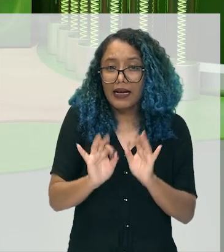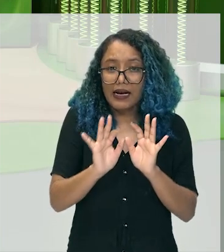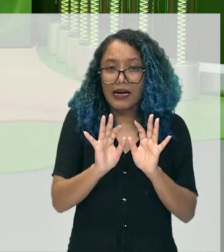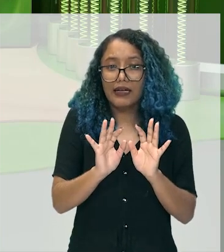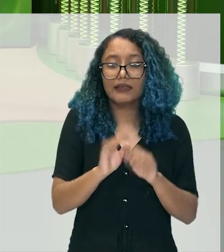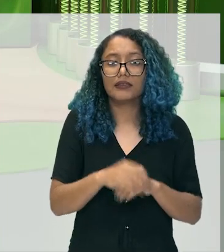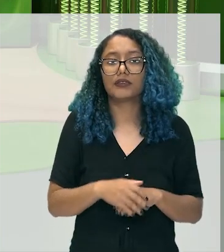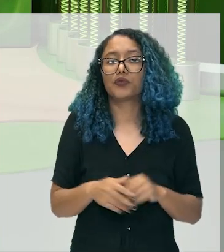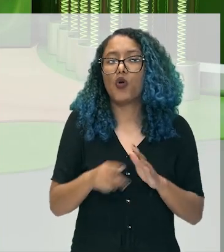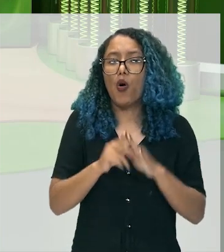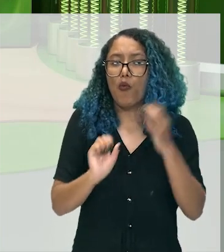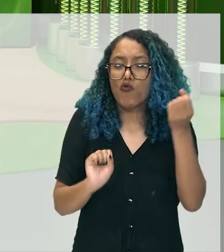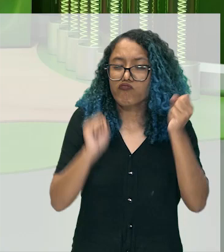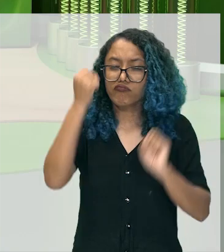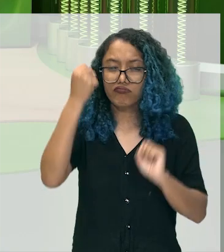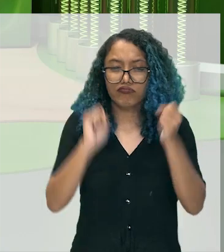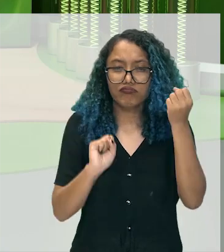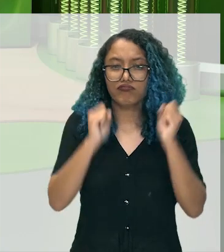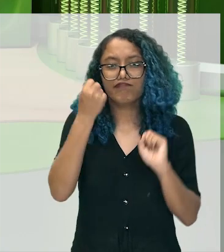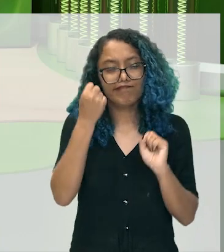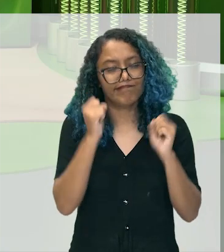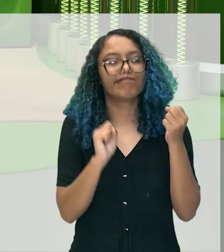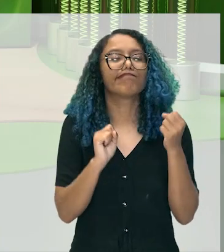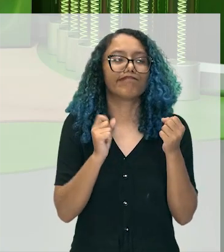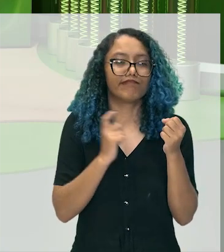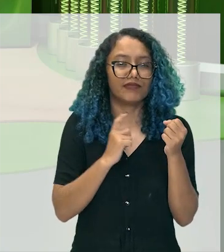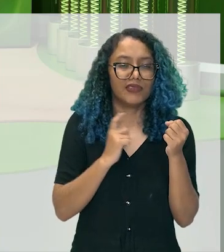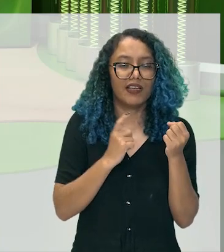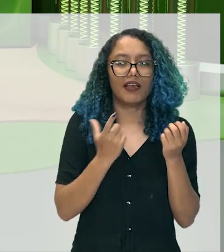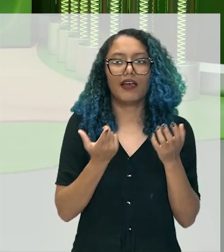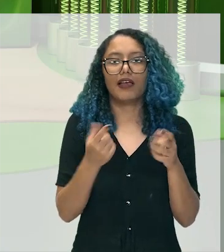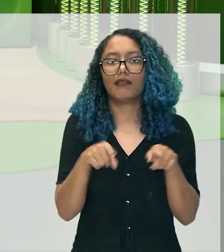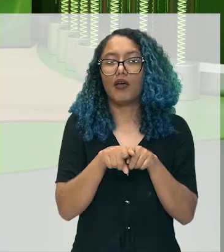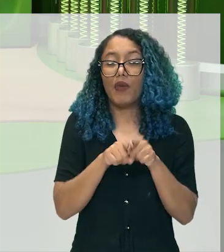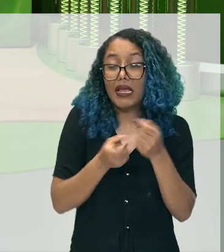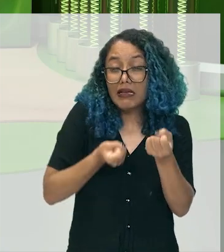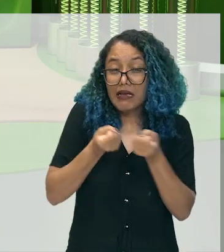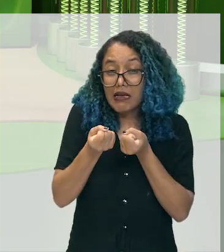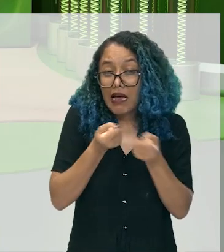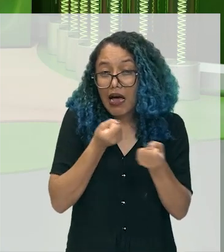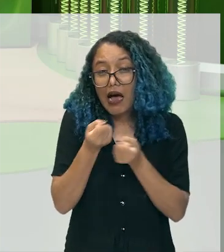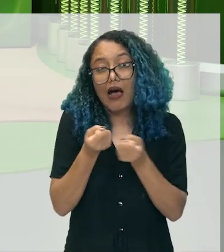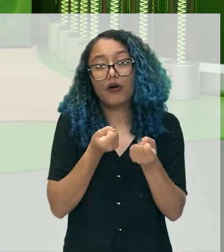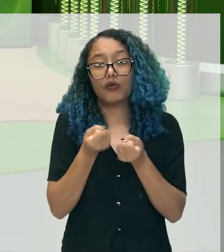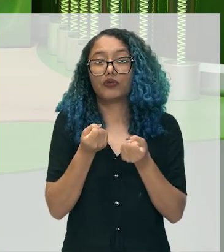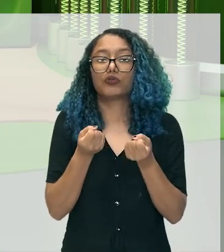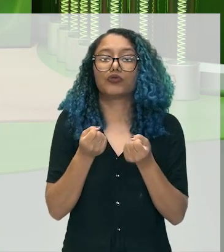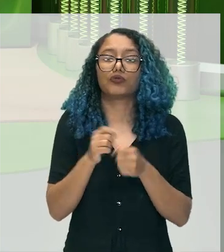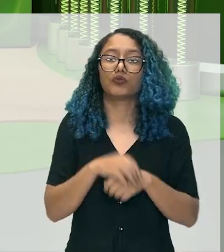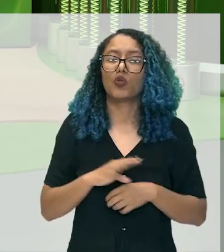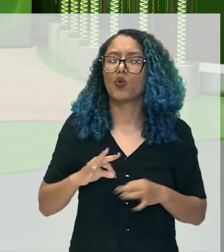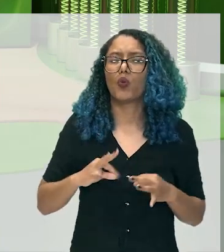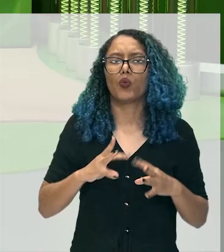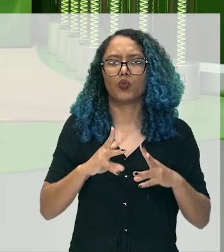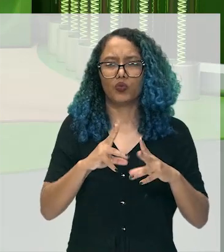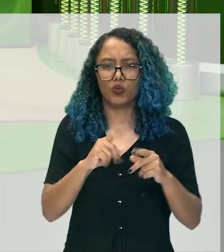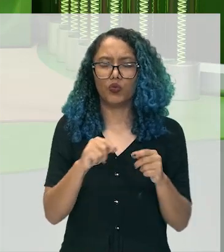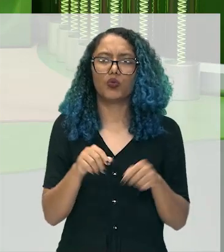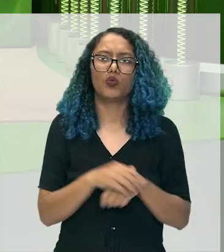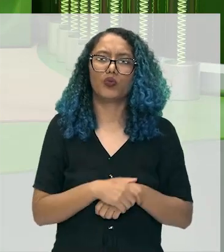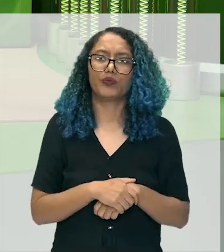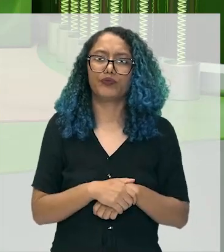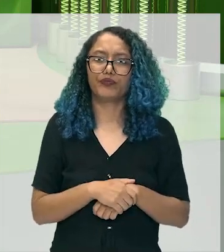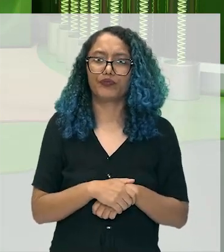às atividades industriais também, por fábricas, por carros nas ruas, na emissão